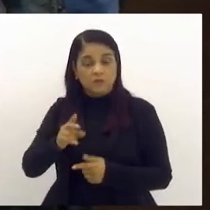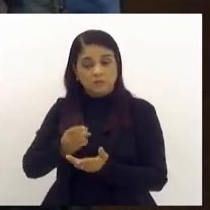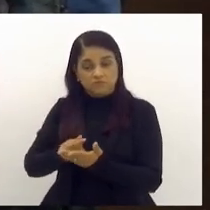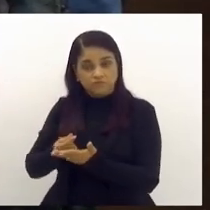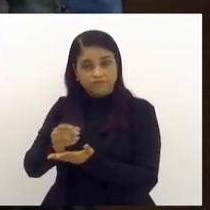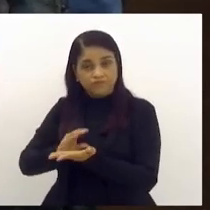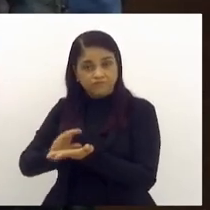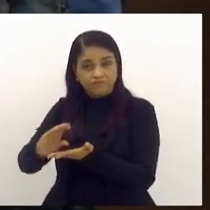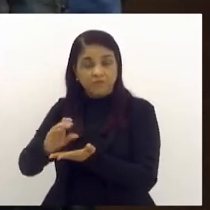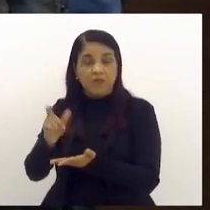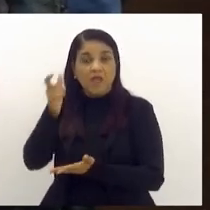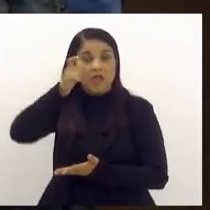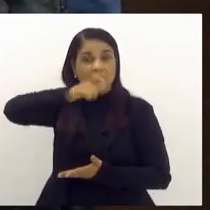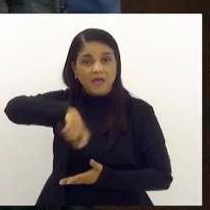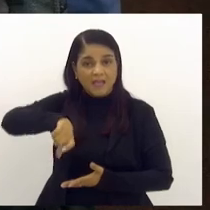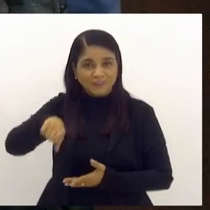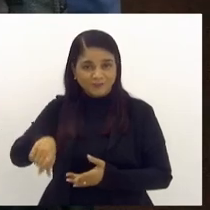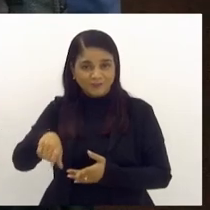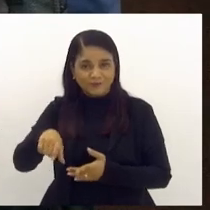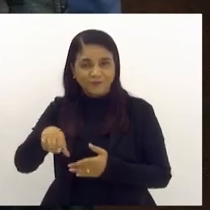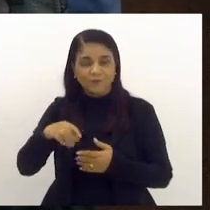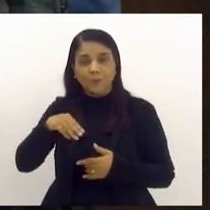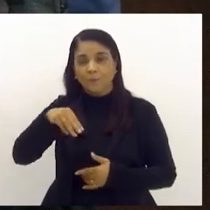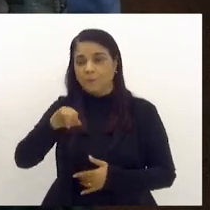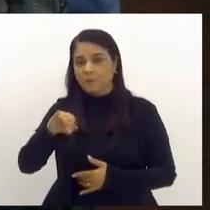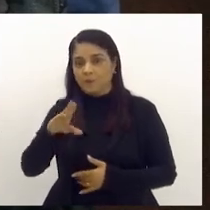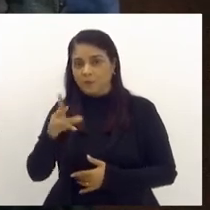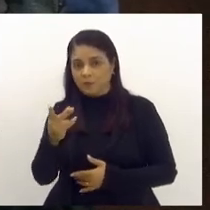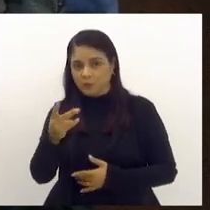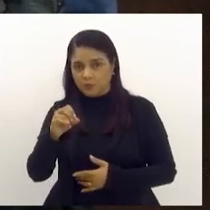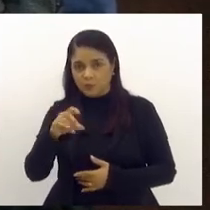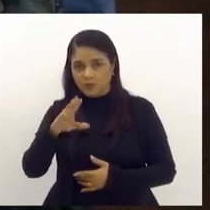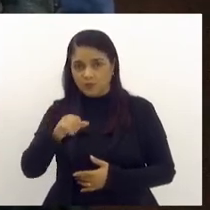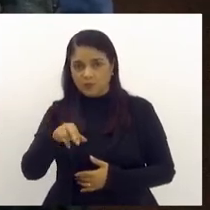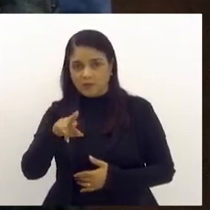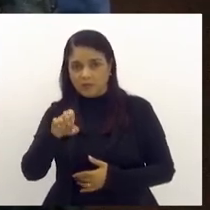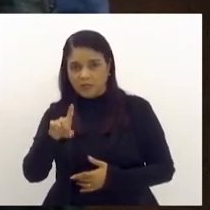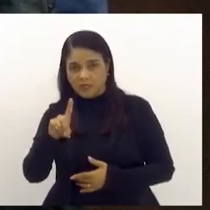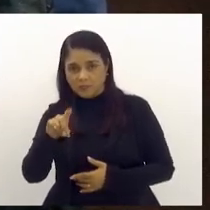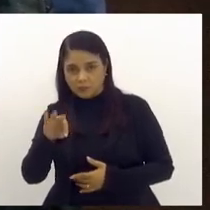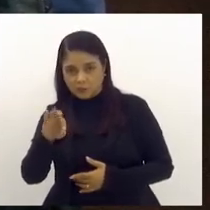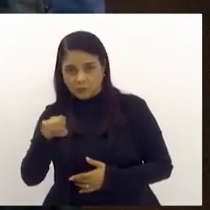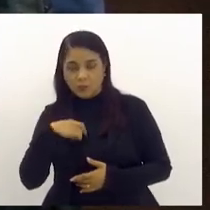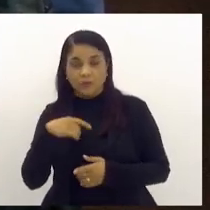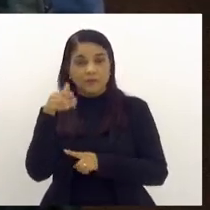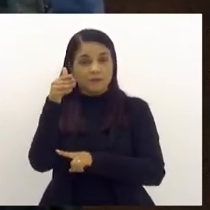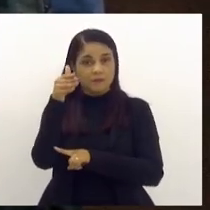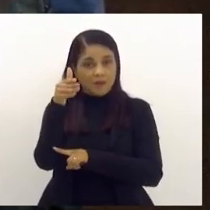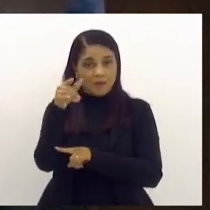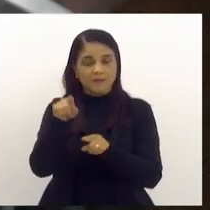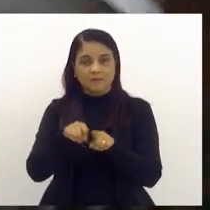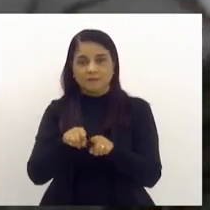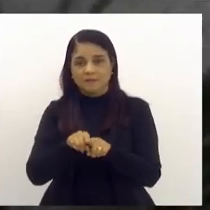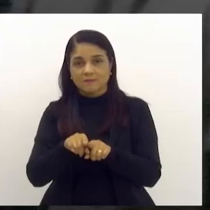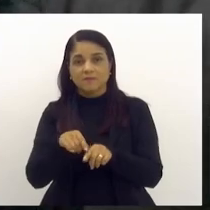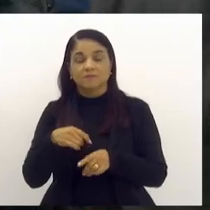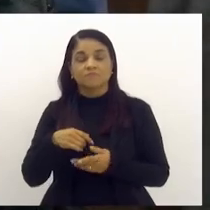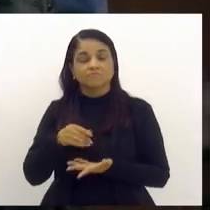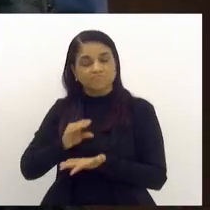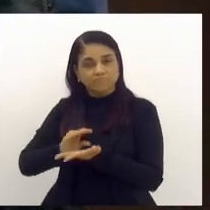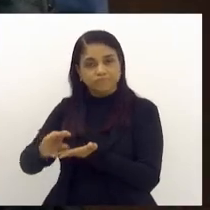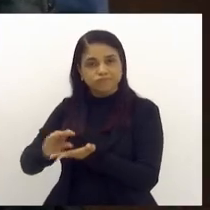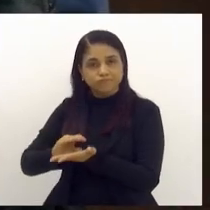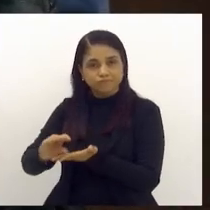linha de crédito específica do microcrédito, denominado AGRIO Credit Taxi, a ser destinado aos